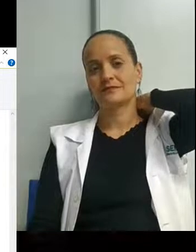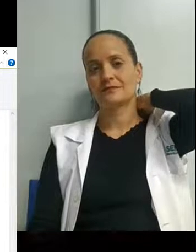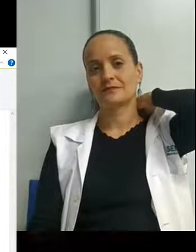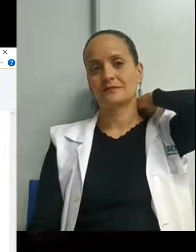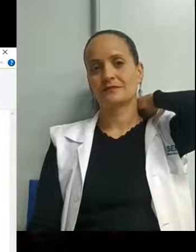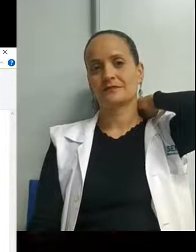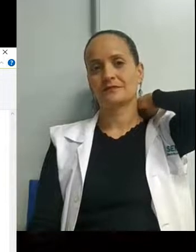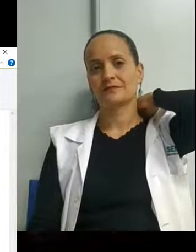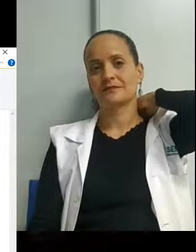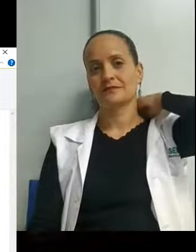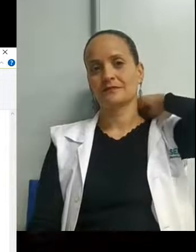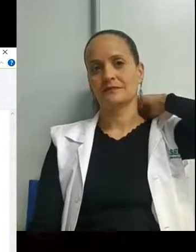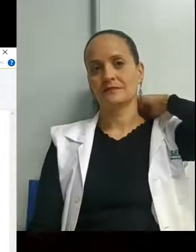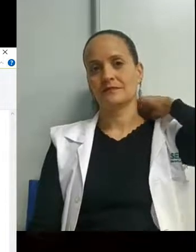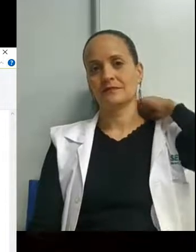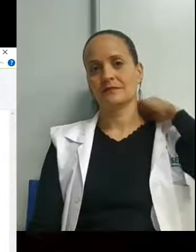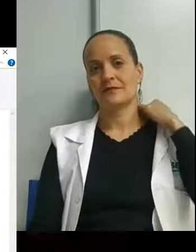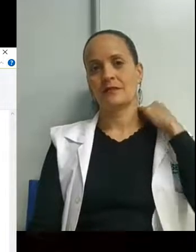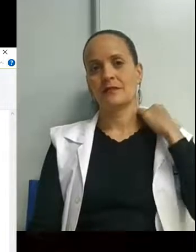Vou colocar aqui, ó, 20